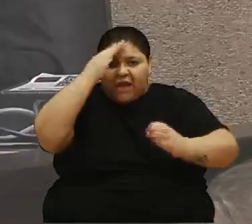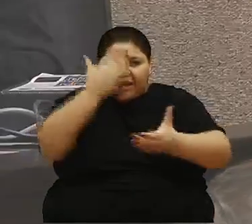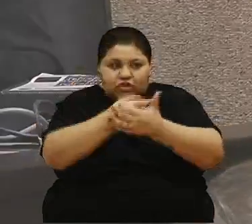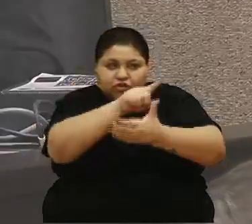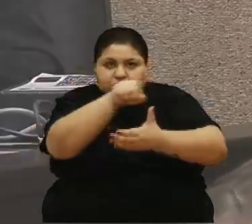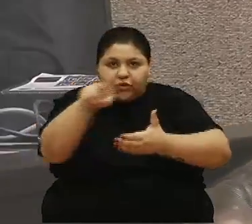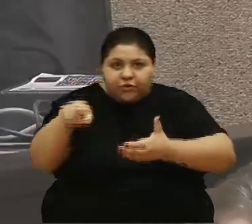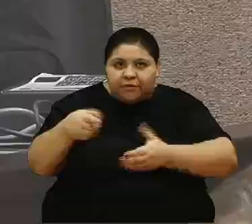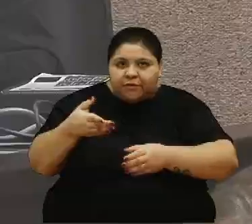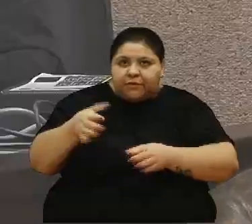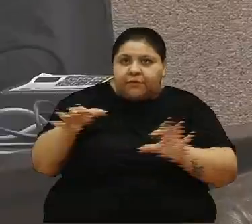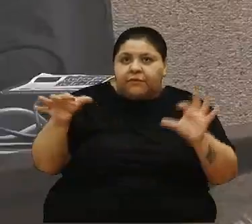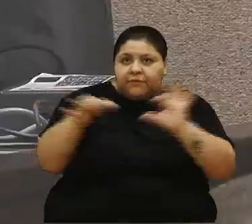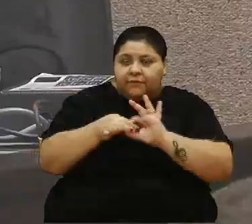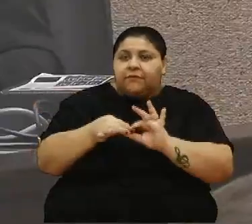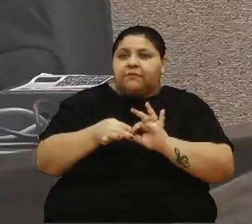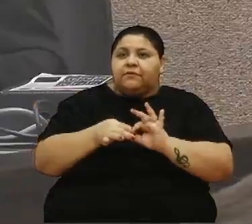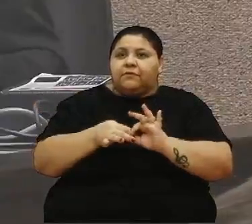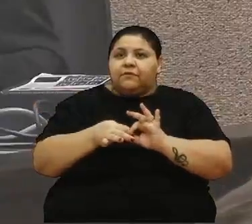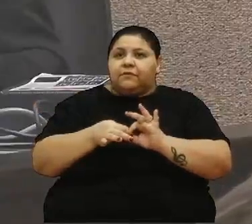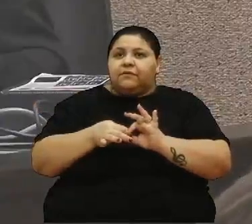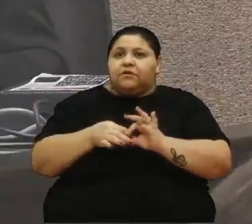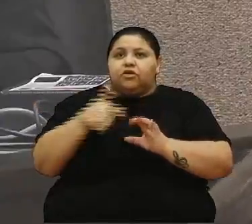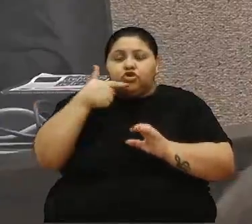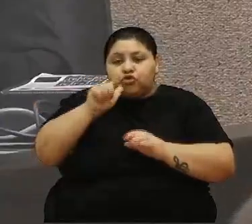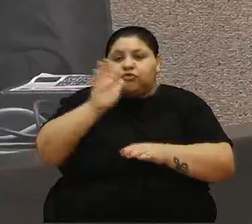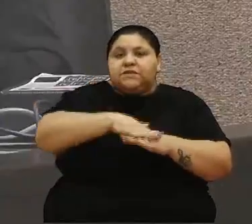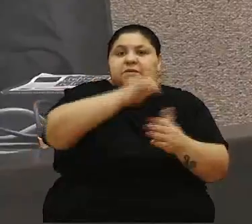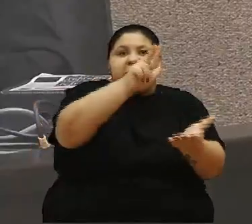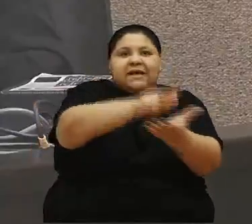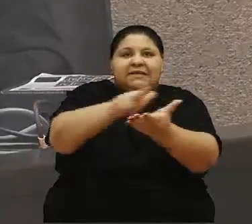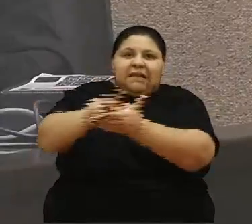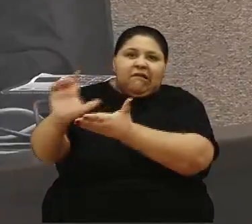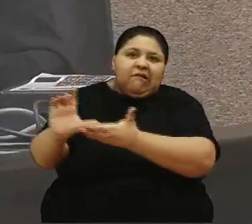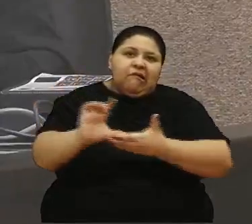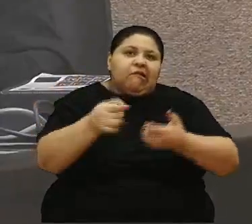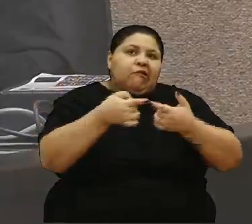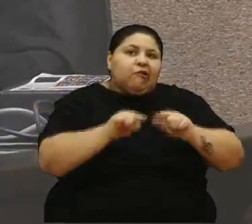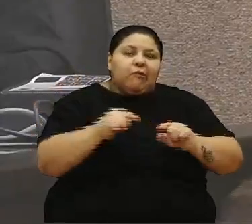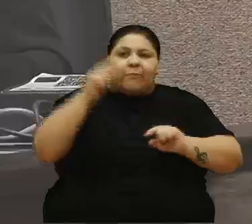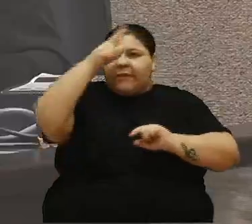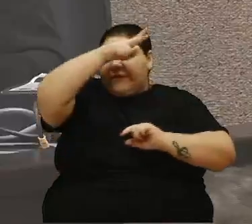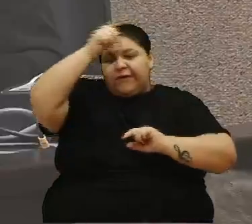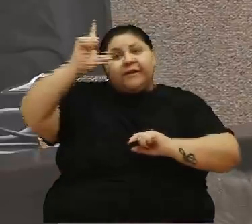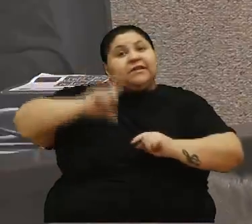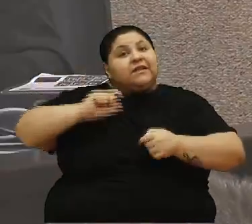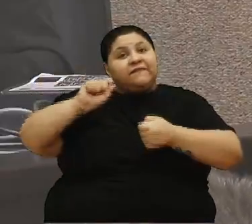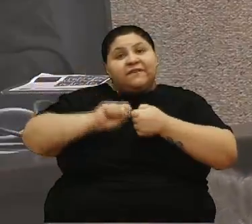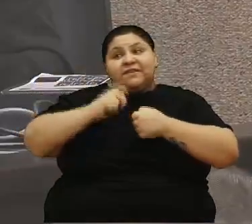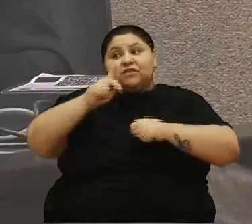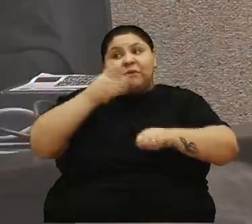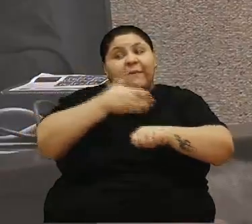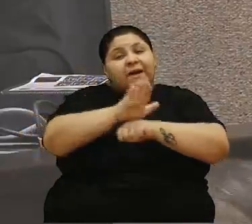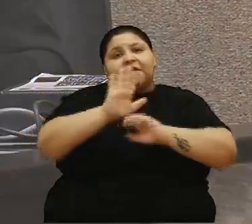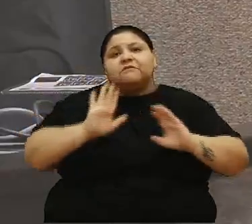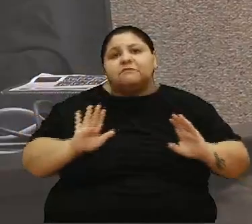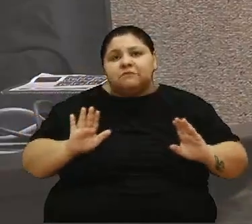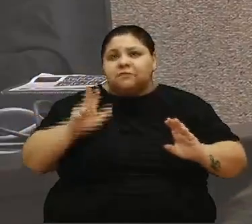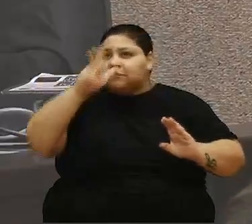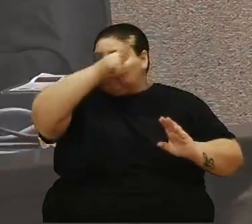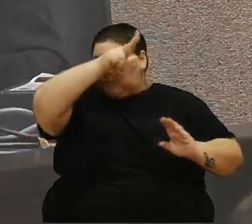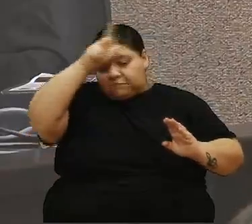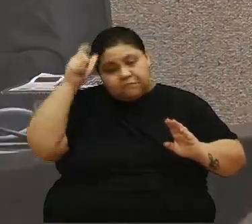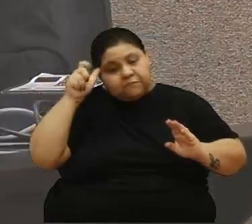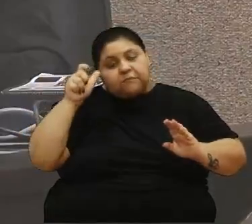né, são parceiros em ir atrás de mais leitos e recursos, enfim, mas a prefeitura tem que fazer a sua pressão também. O prefeito,